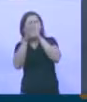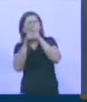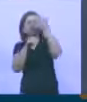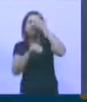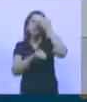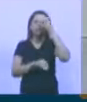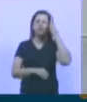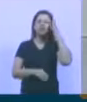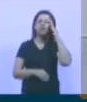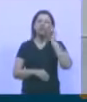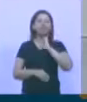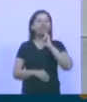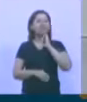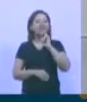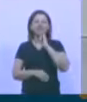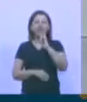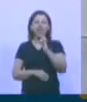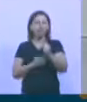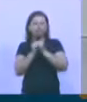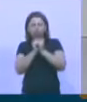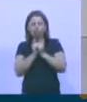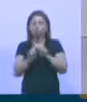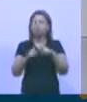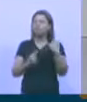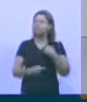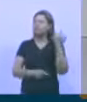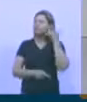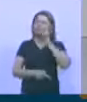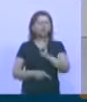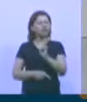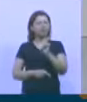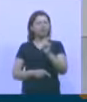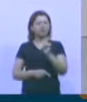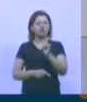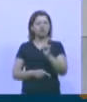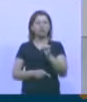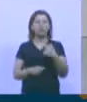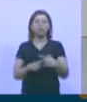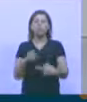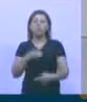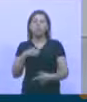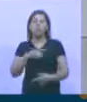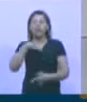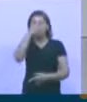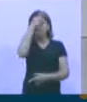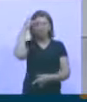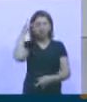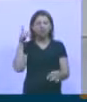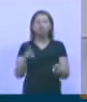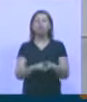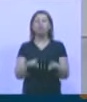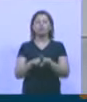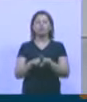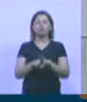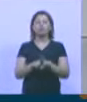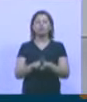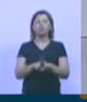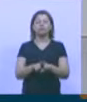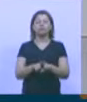ninguém naquele quarto escuro, mas eu não consigo ficar lá. Or the fear of people. O medo de pessoas. Or the fear of